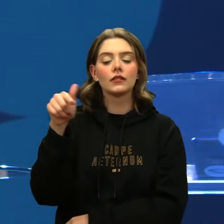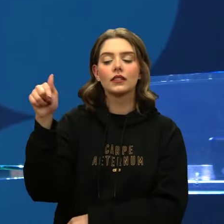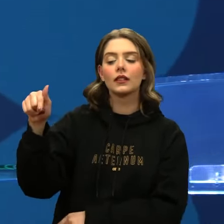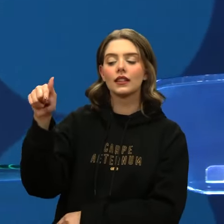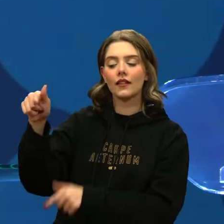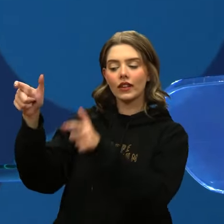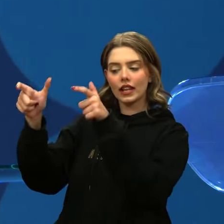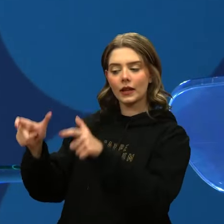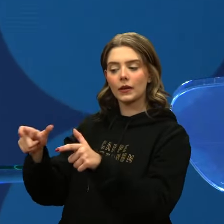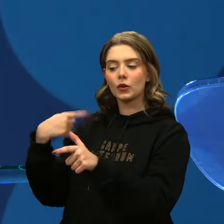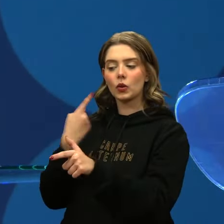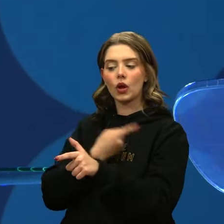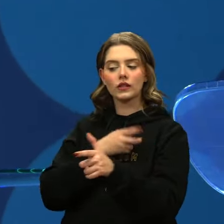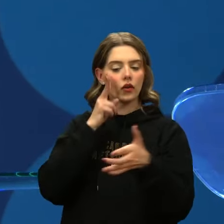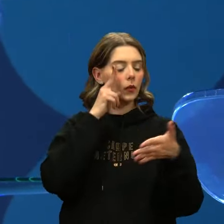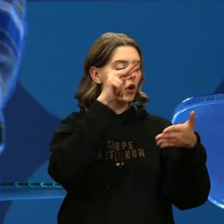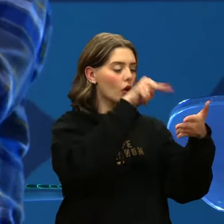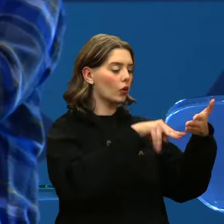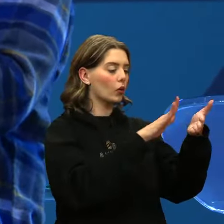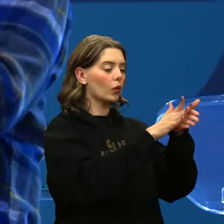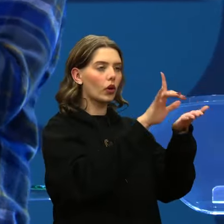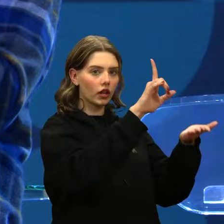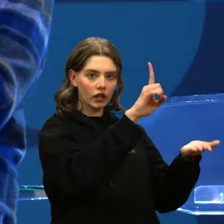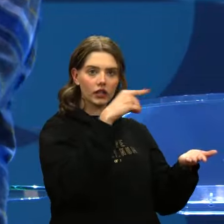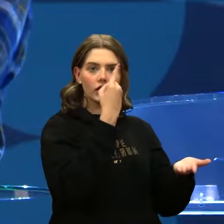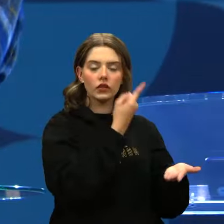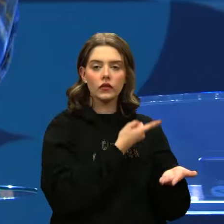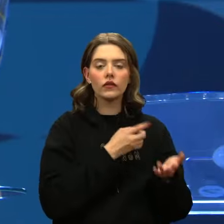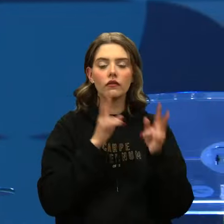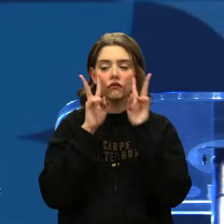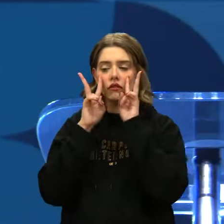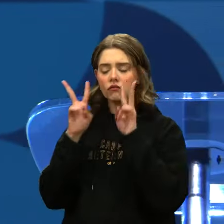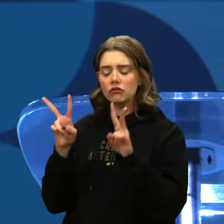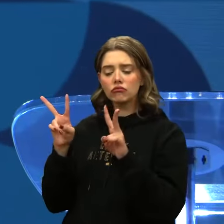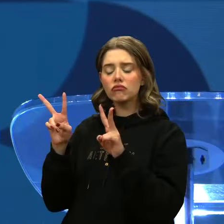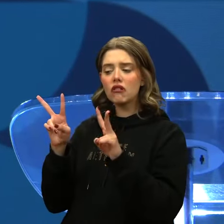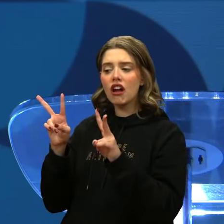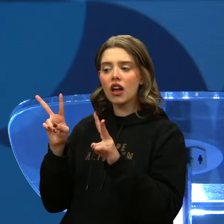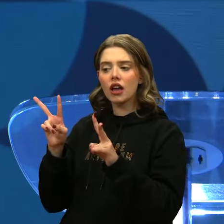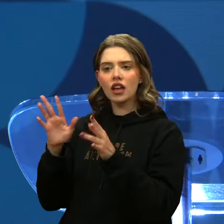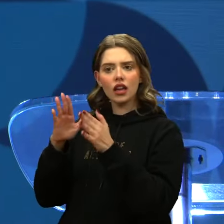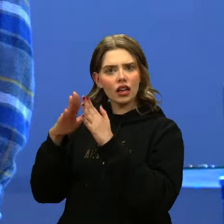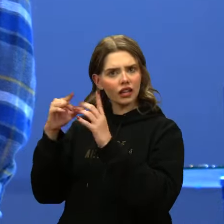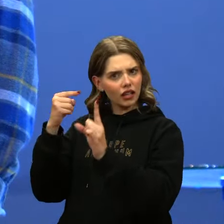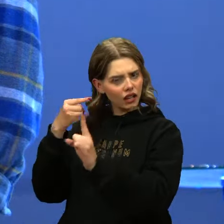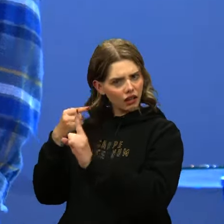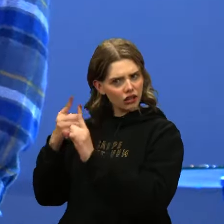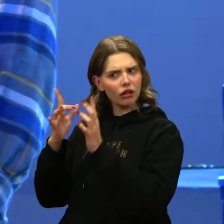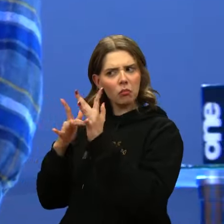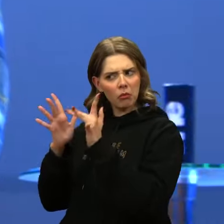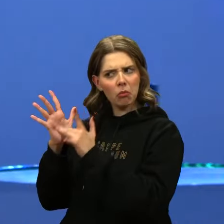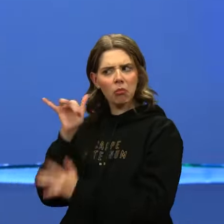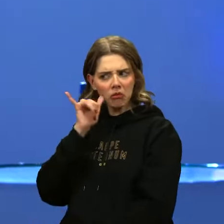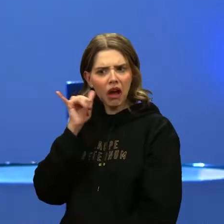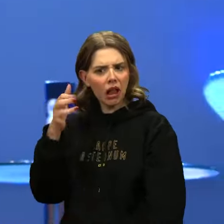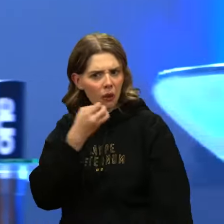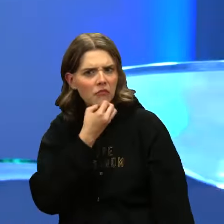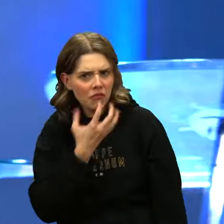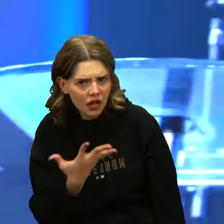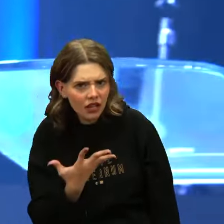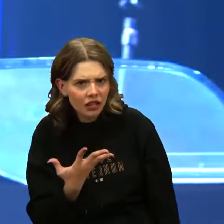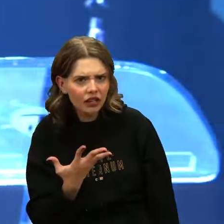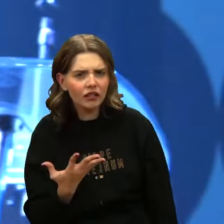quando a gente lê o texto, a gente vê uma igreja que foi apenas elogiada por Jesus. Na sua